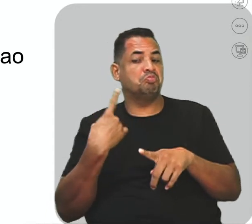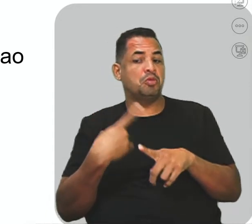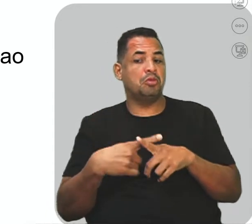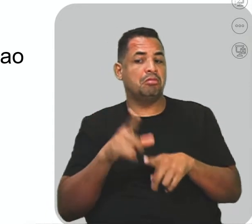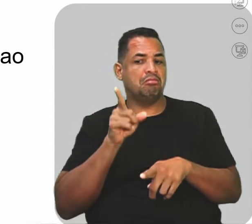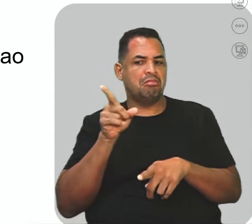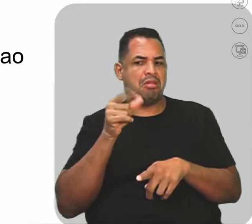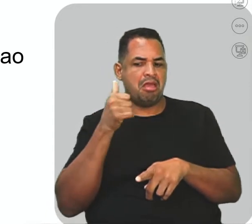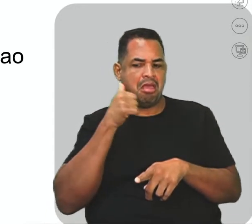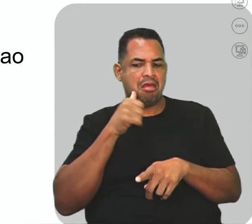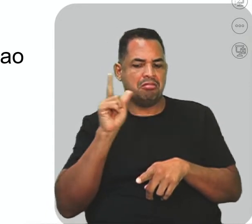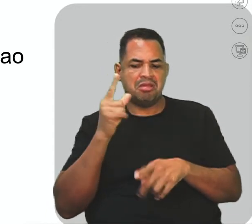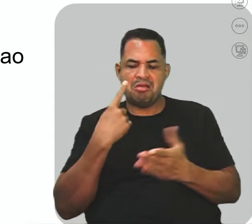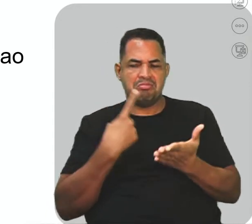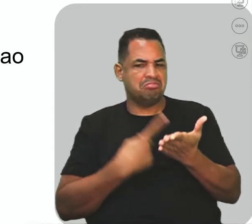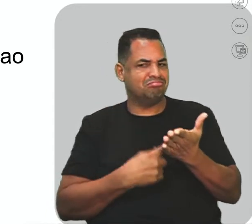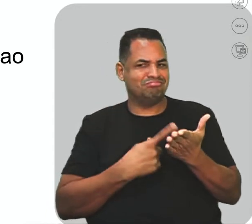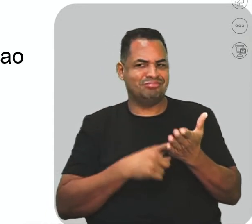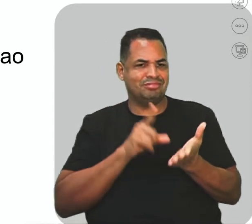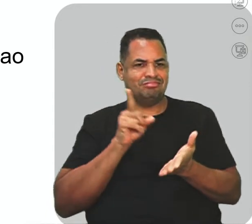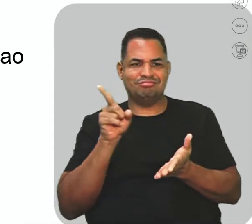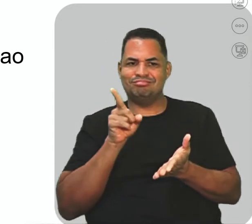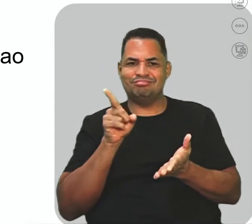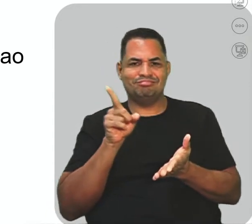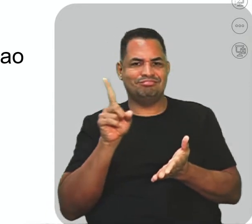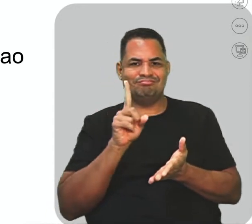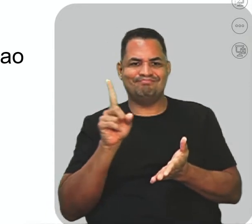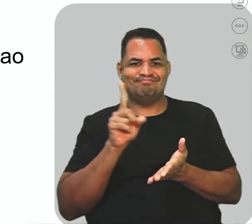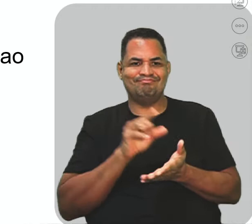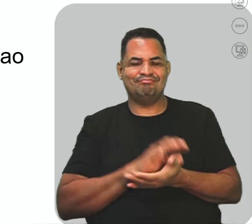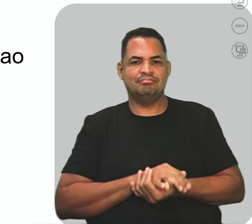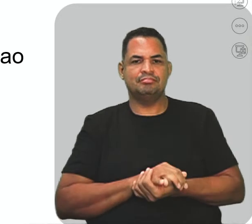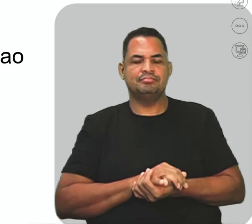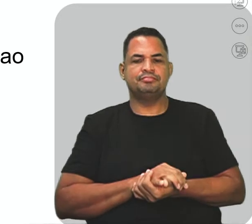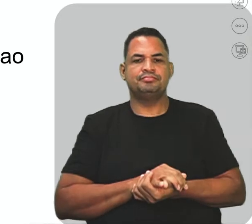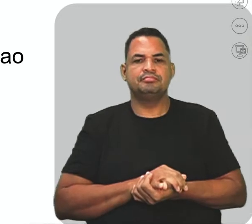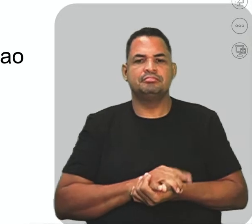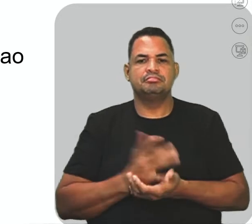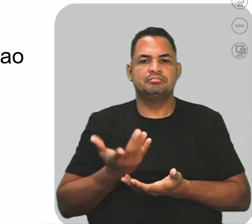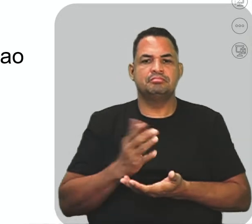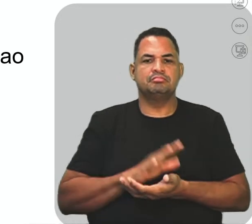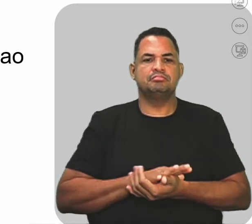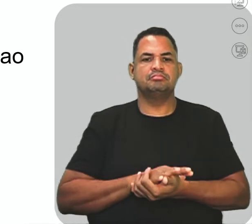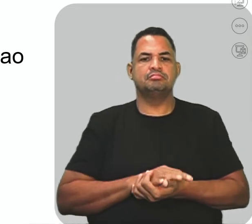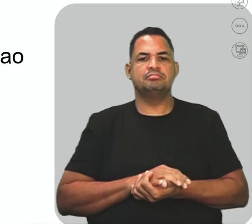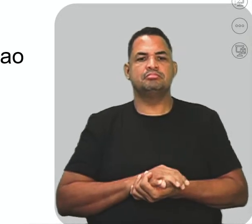você. Primeira oração, não fique chateado,